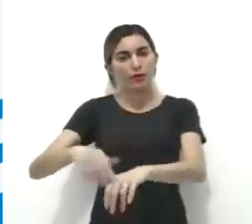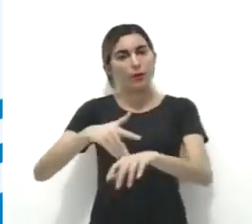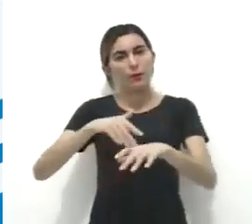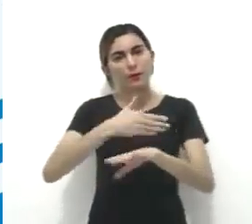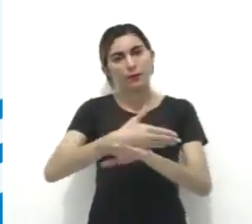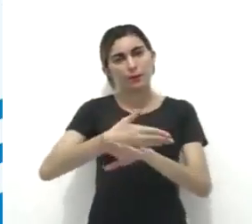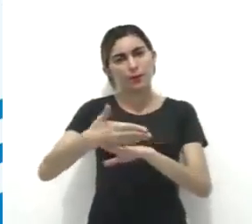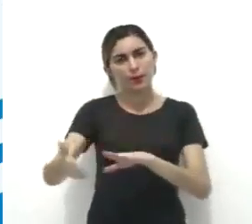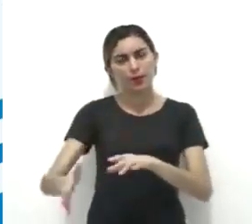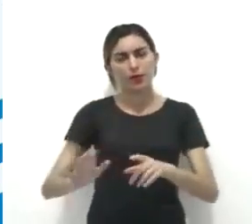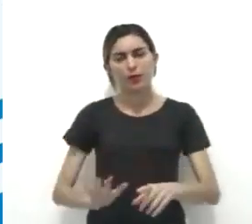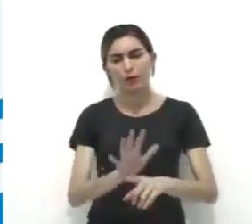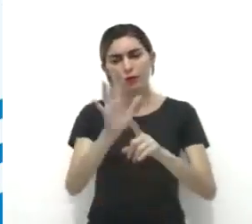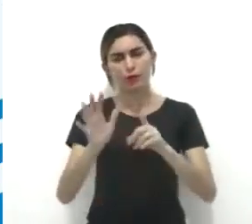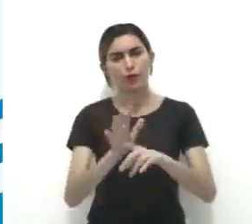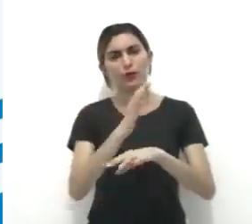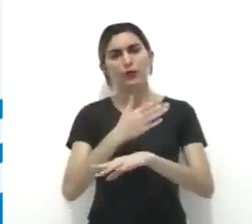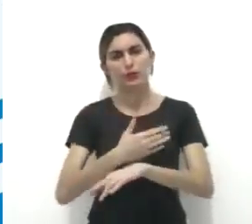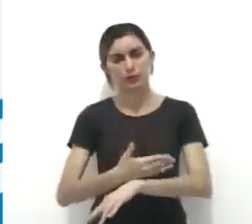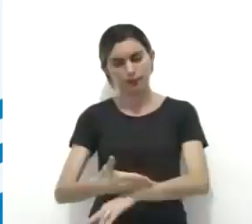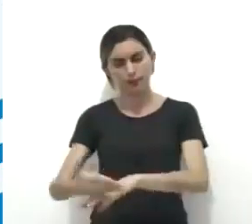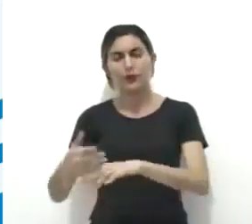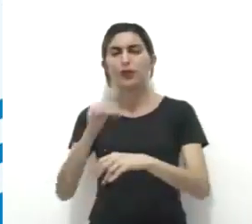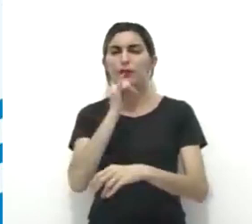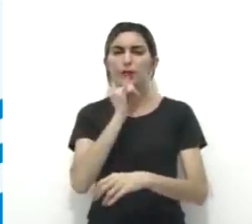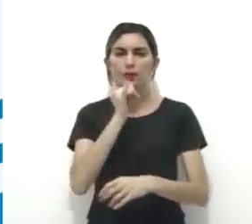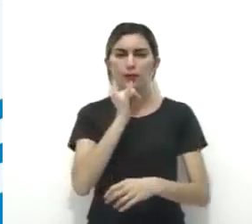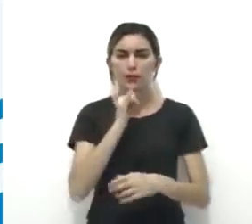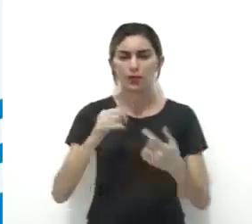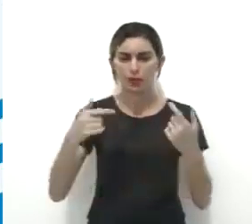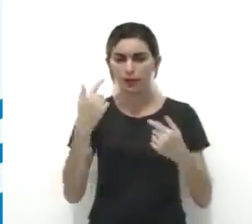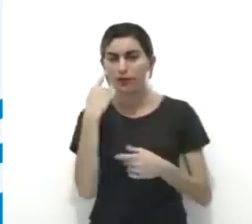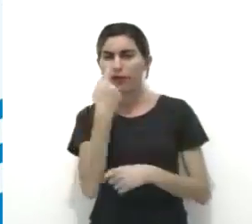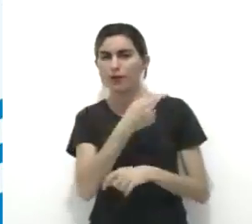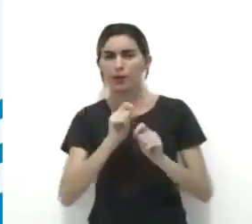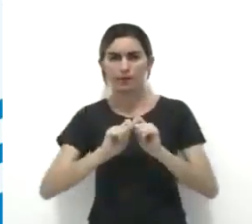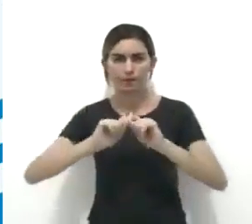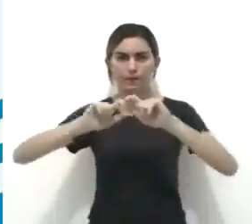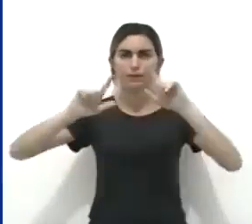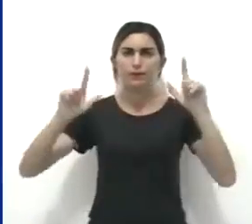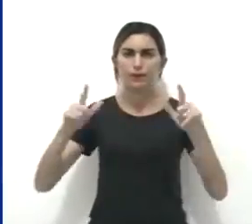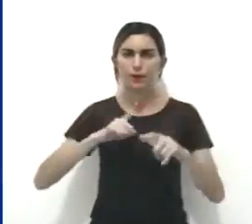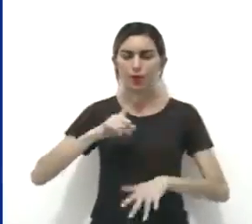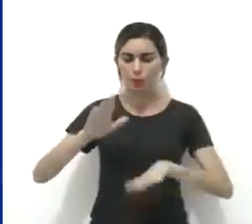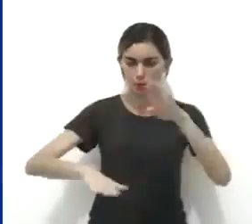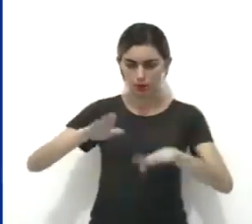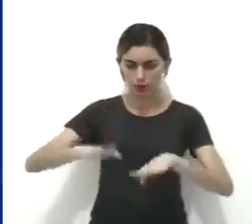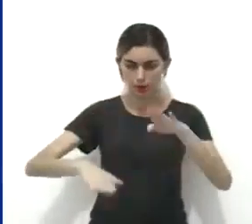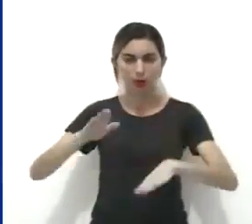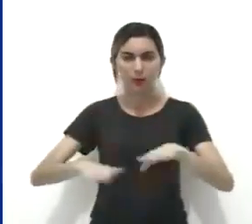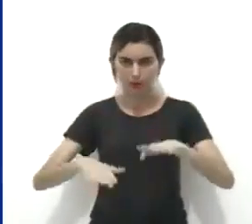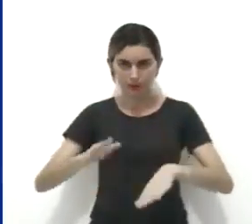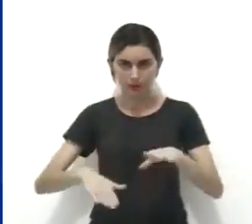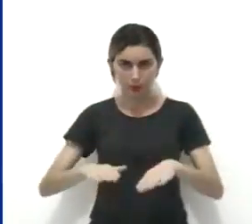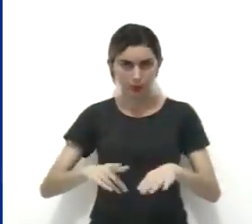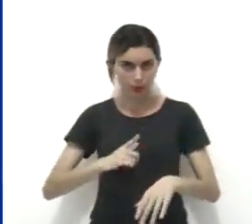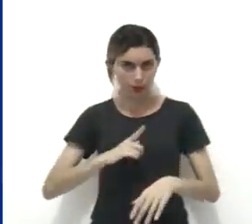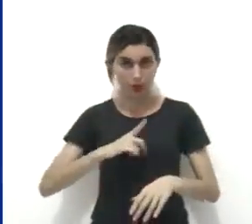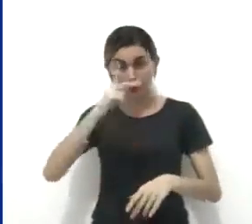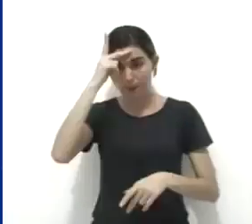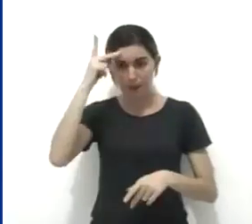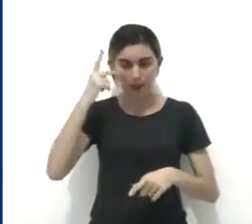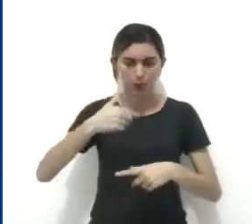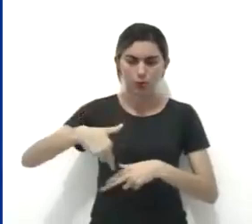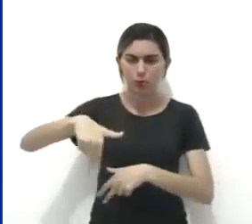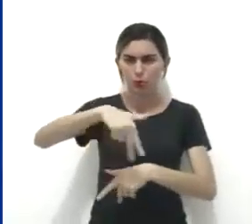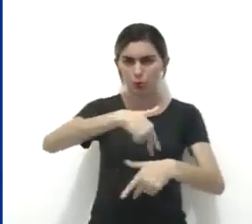etnias brancas, à influência das etnias brancas. Como, por exemplo, na imagem a gente tem os tambores, né?